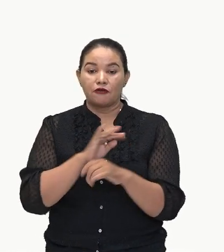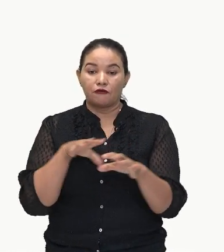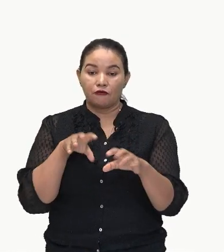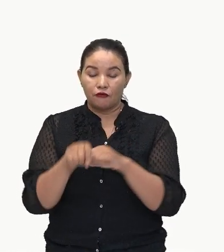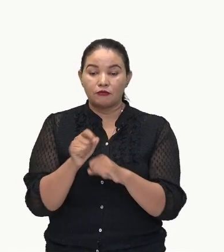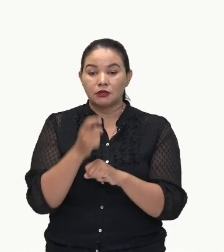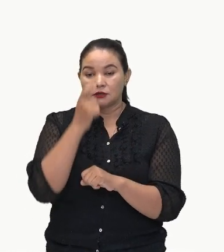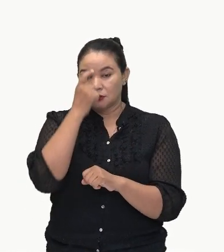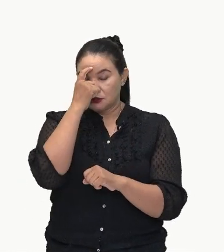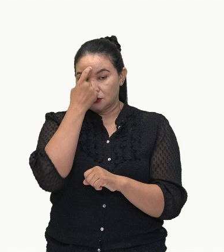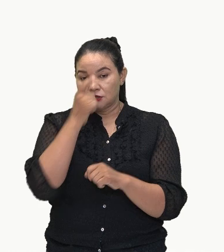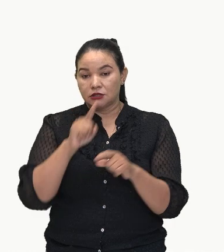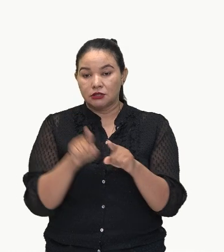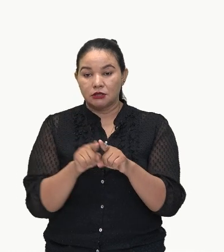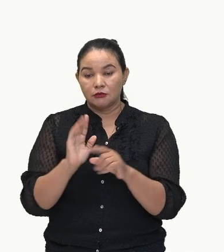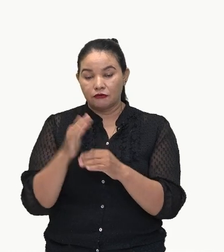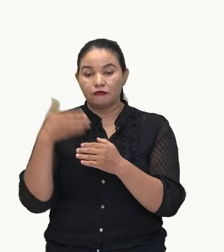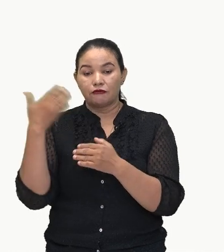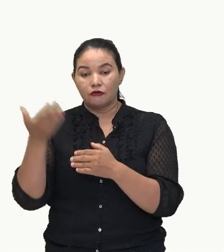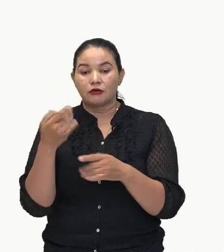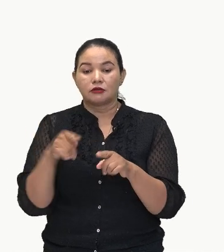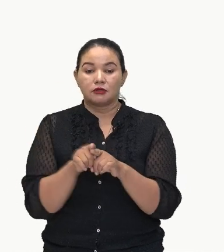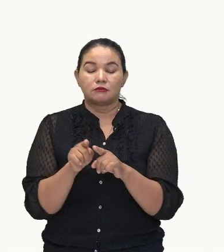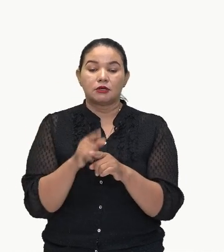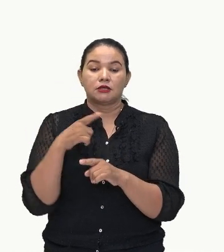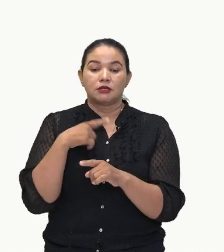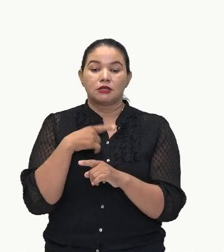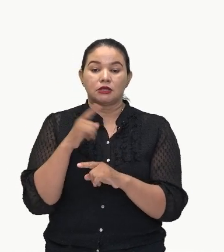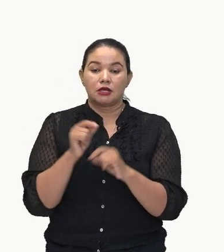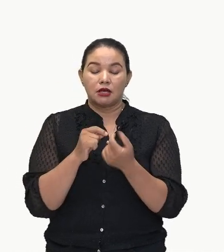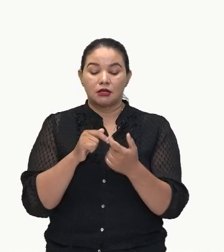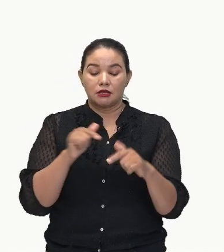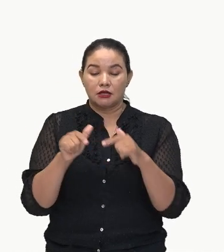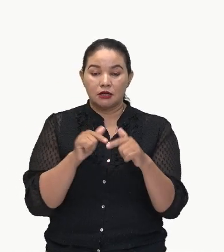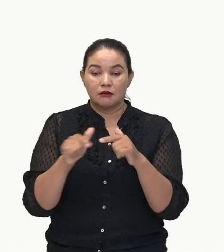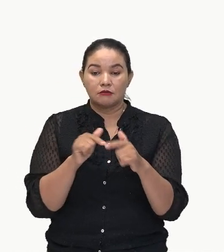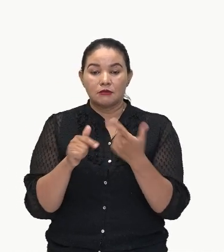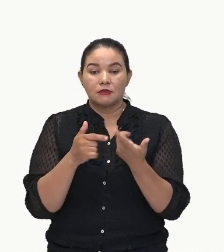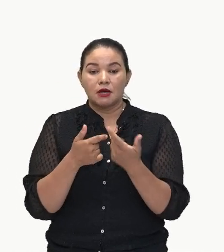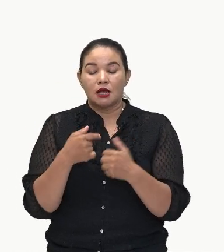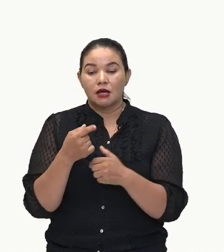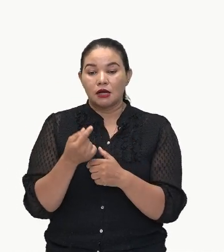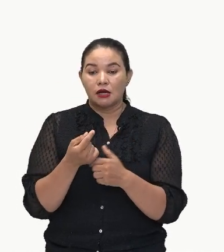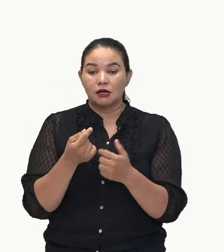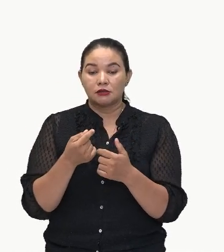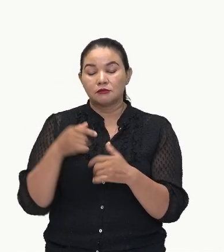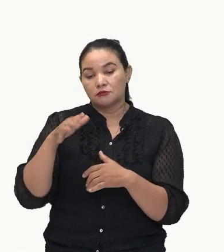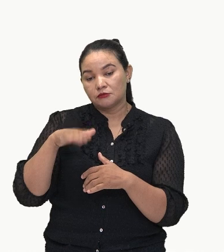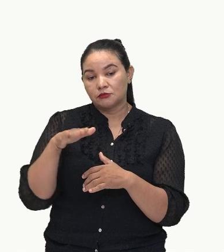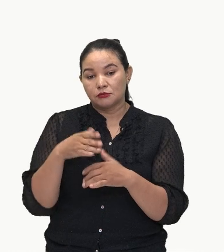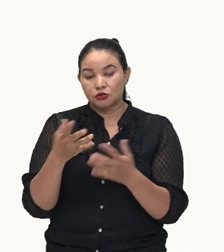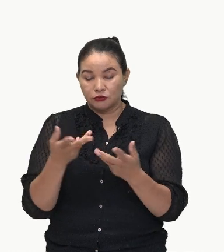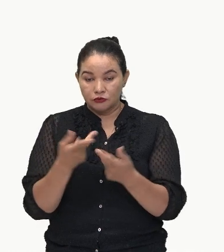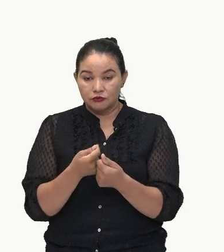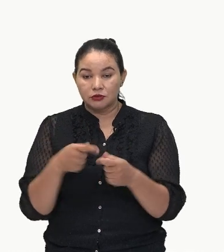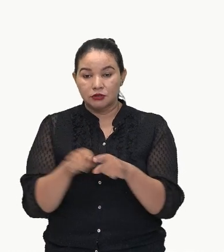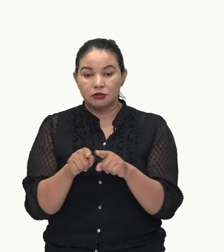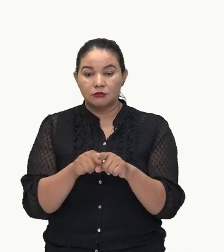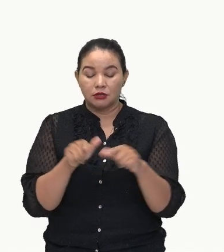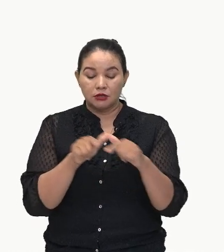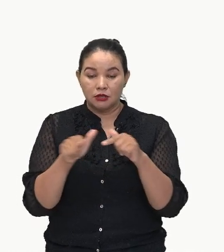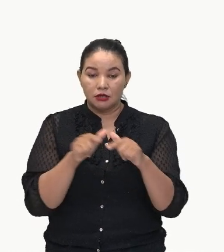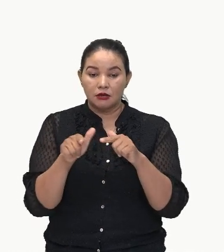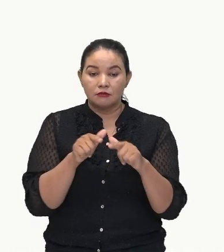Índia e no exterior, possui também um excedente de mão de obra com baixa qualificação para ocupar os trabalhos